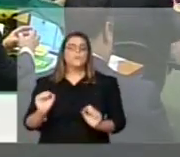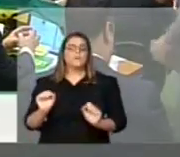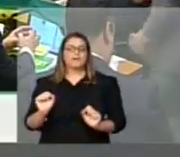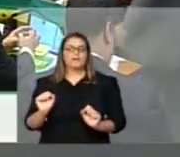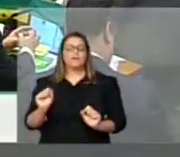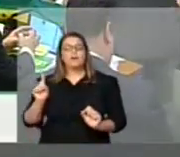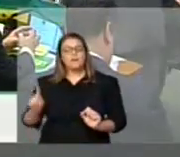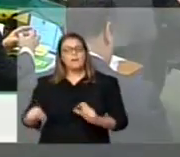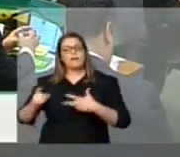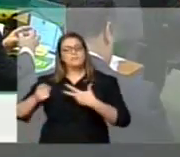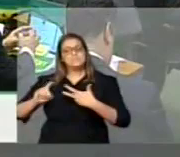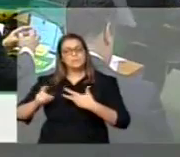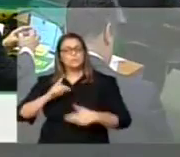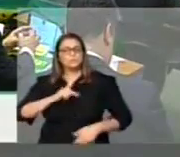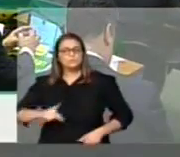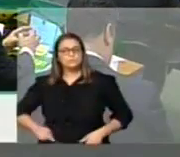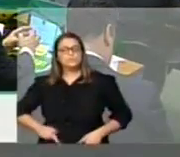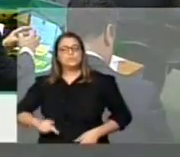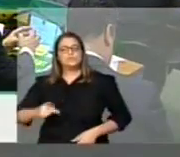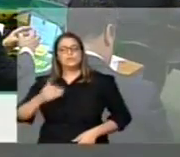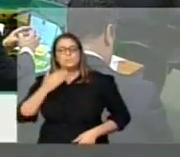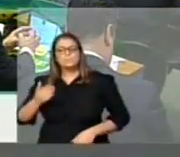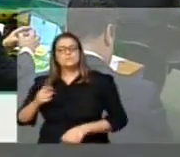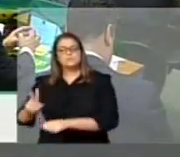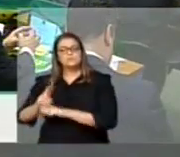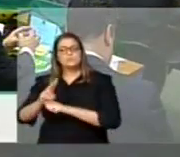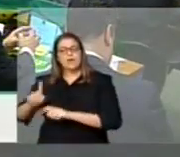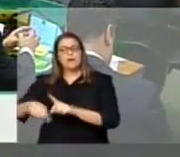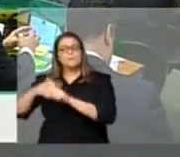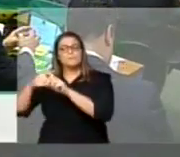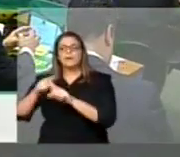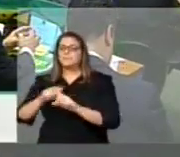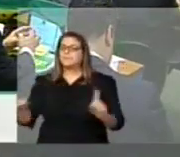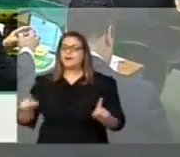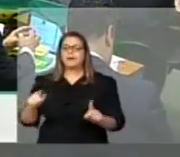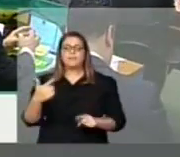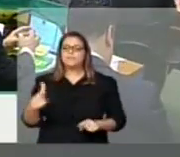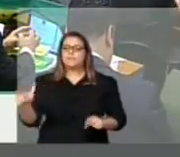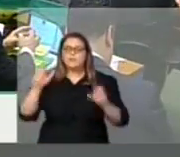o crédito orçamentário excedendo a autorização